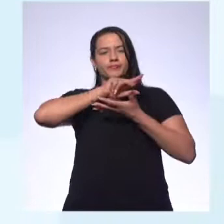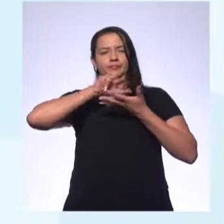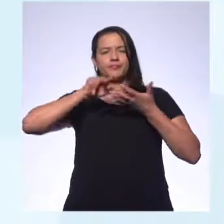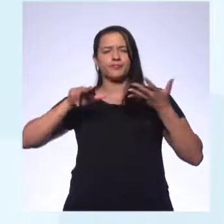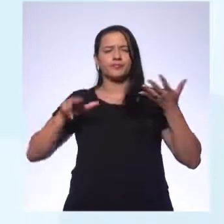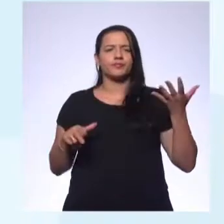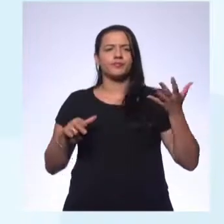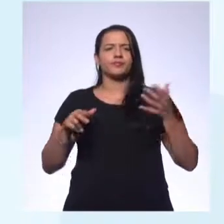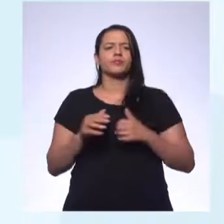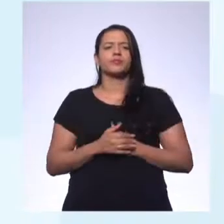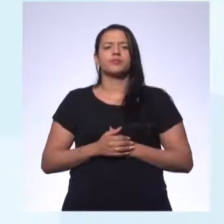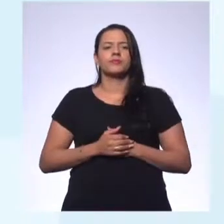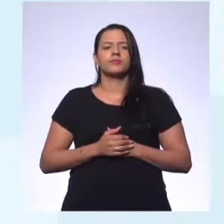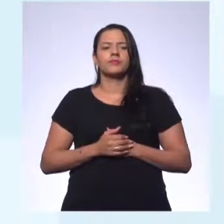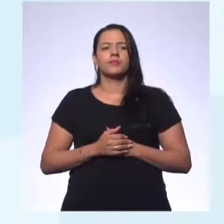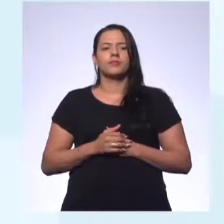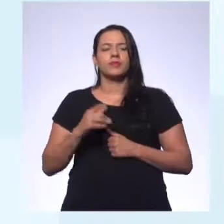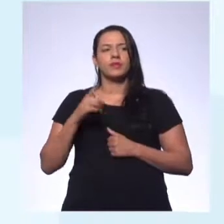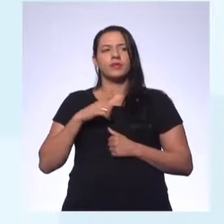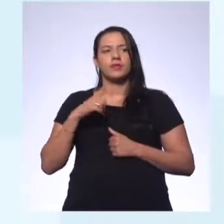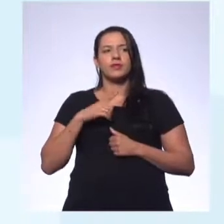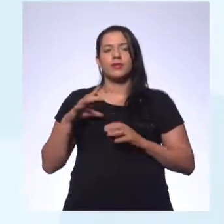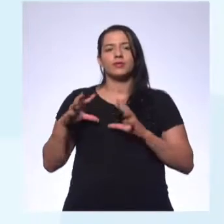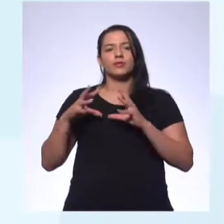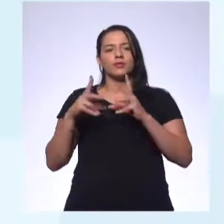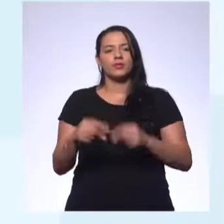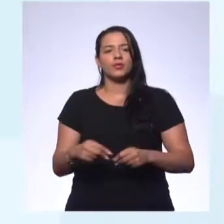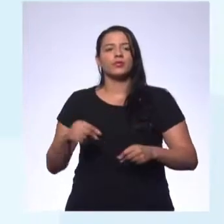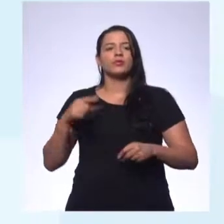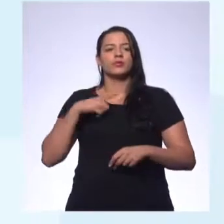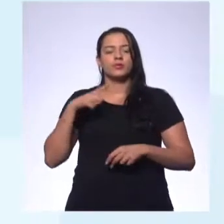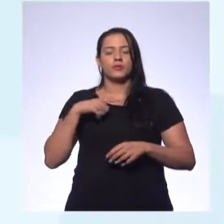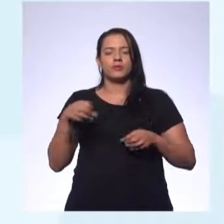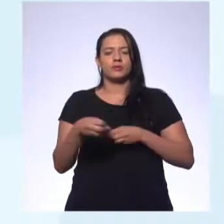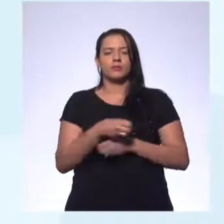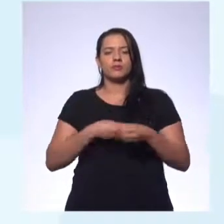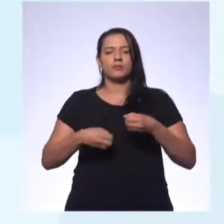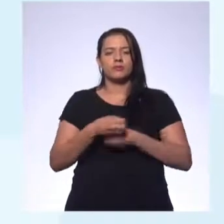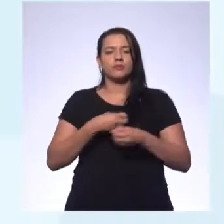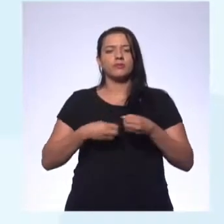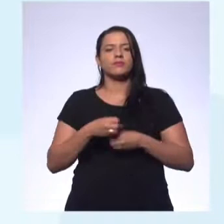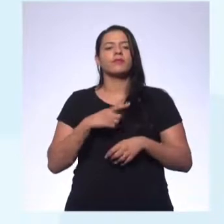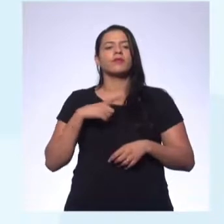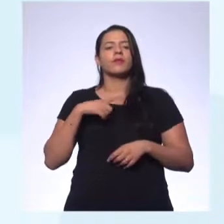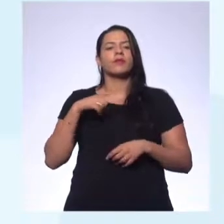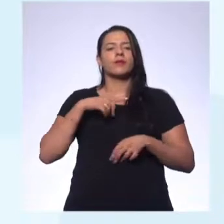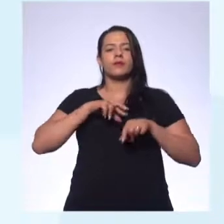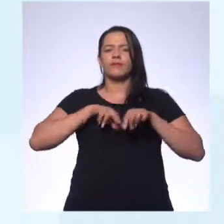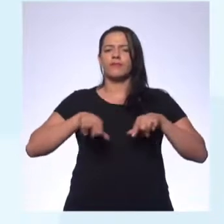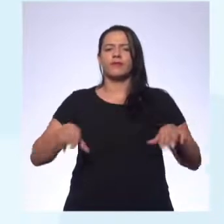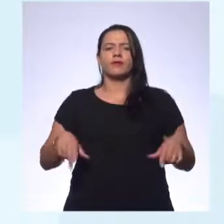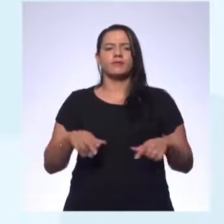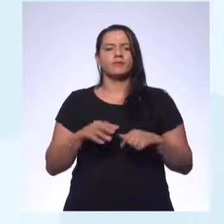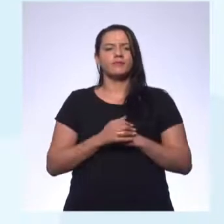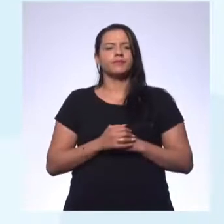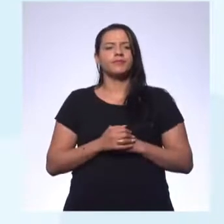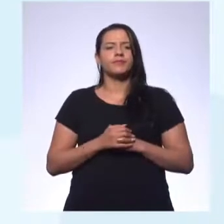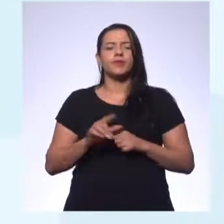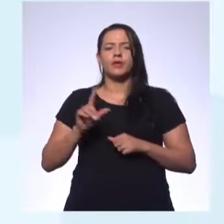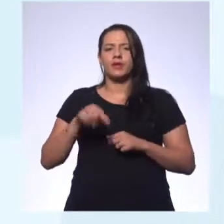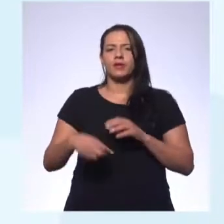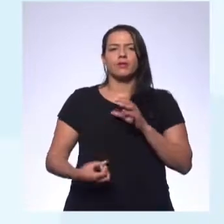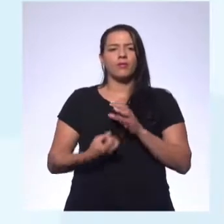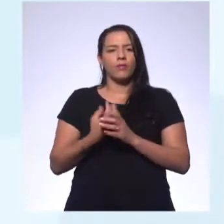seres eucarióticos. A gente sabe que todos têm parede celular, são multicelulares, né, e produzem aí o seu